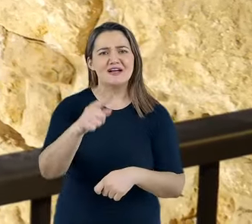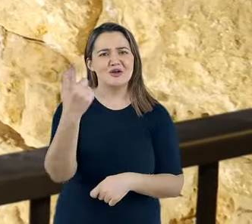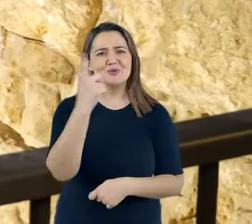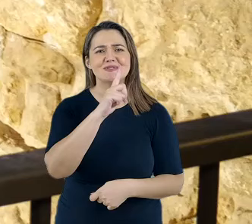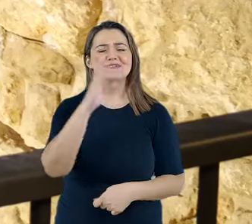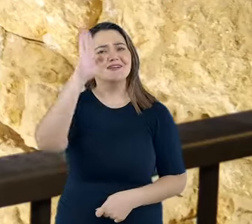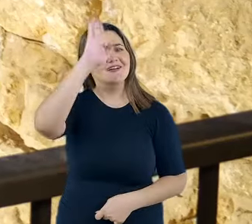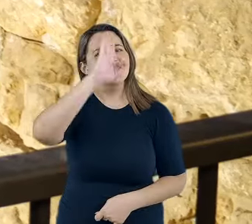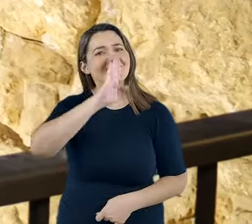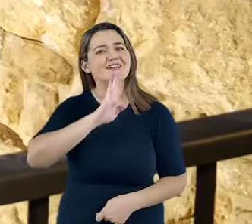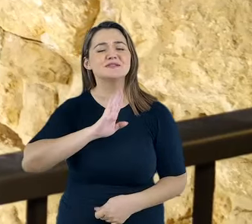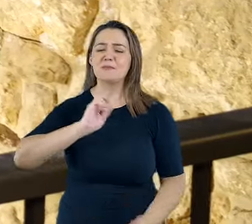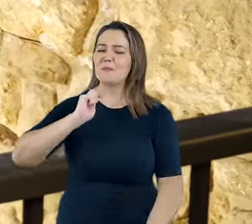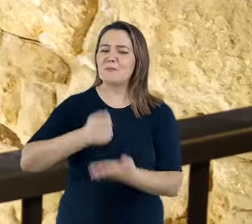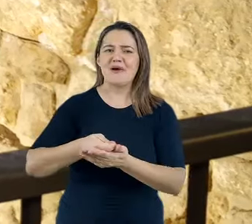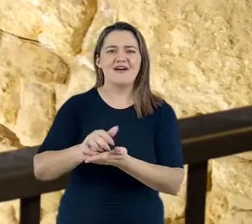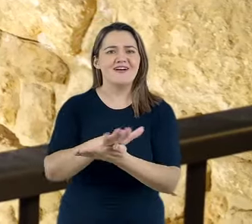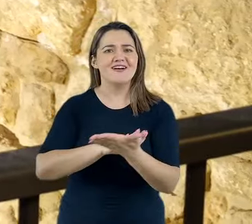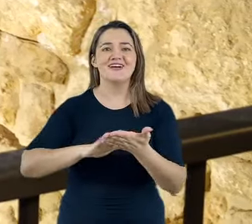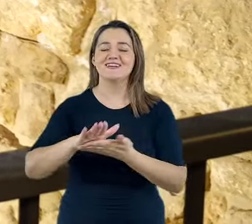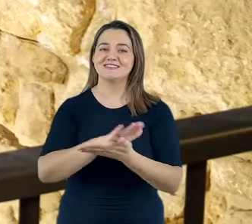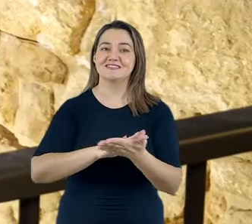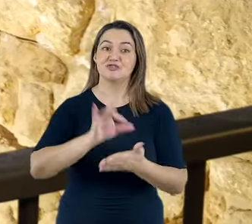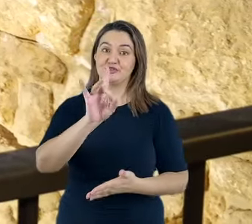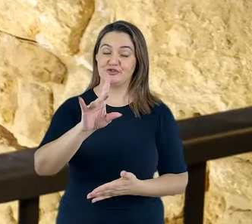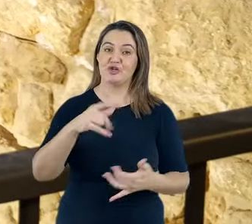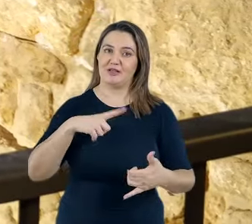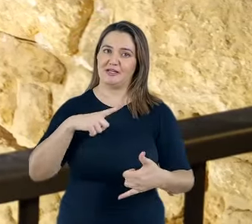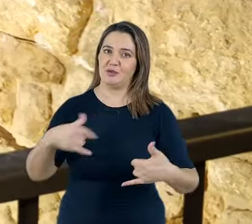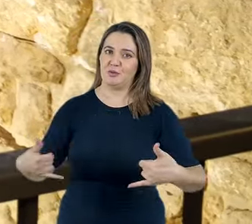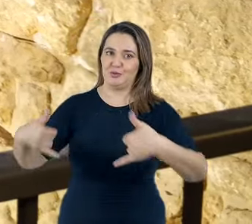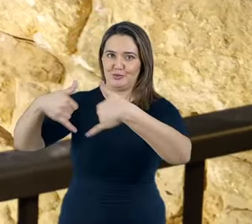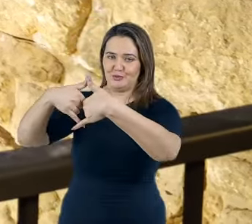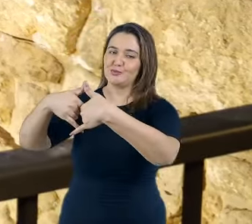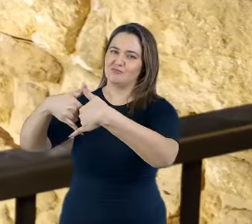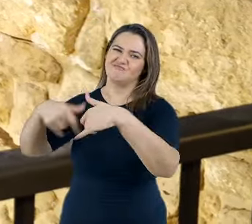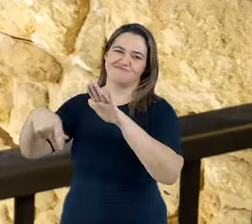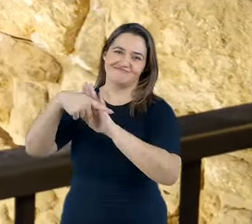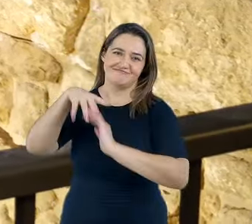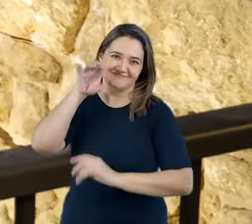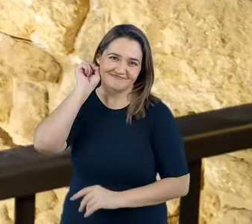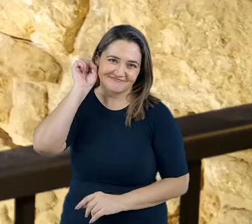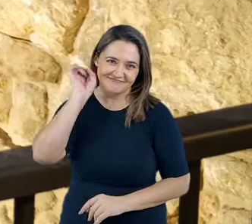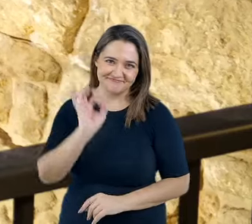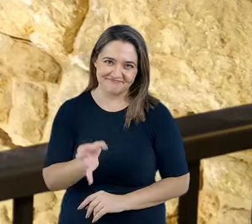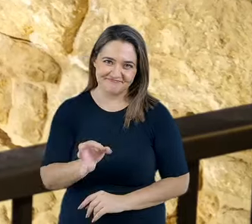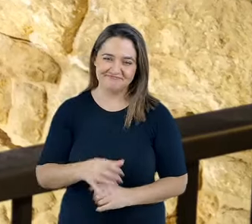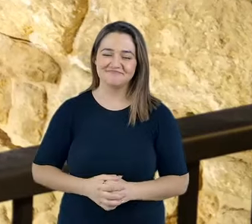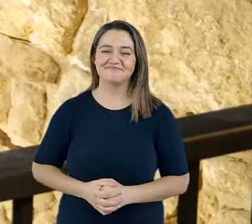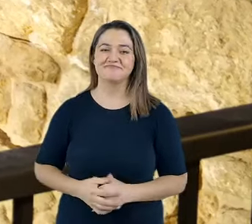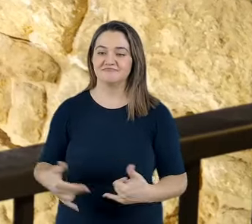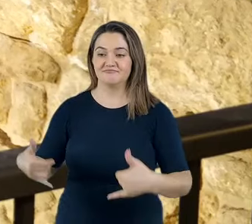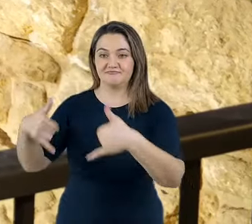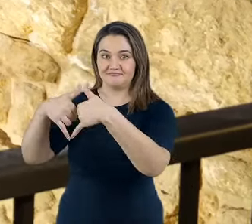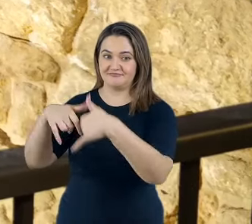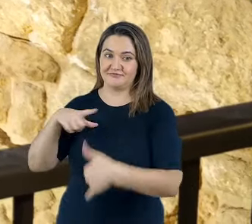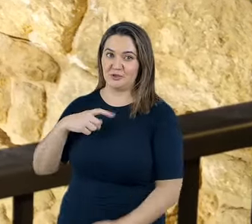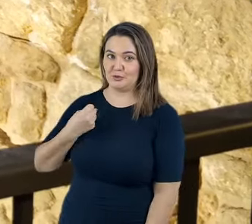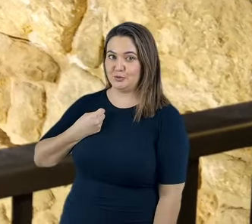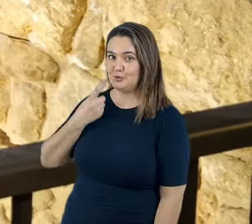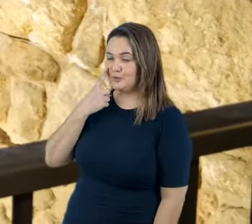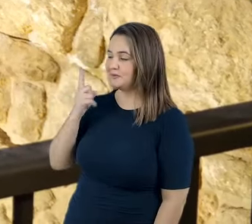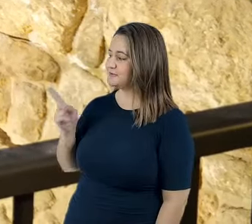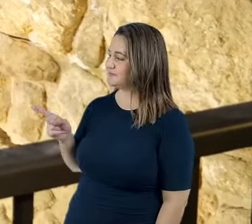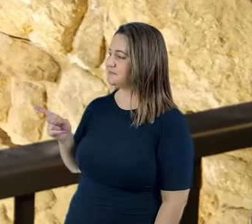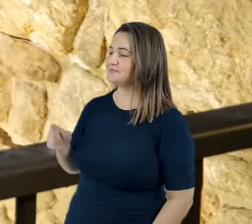adquirir gratuitamente, não precisa pagar nada. Basta ligar para a gente no horário comercial, tá bem? Anote o telefone aí,